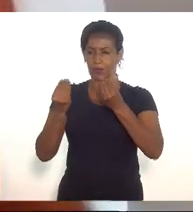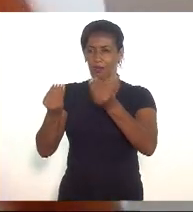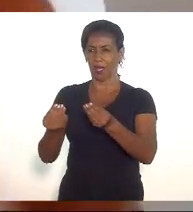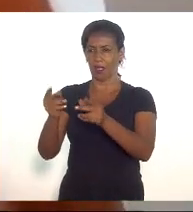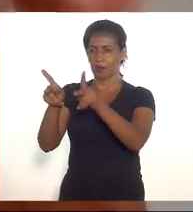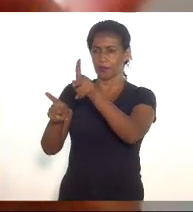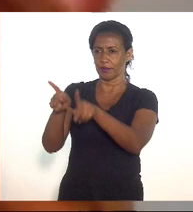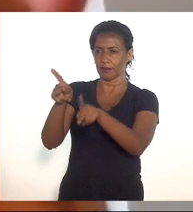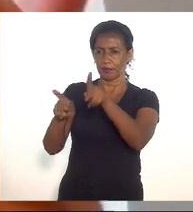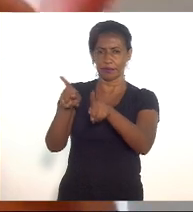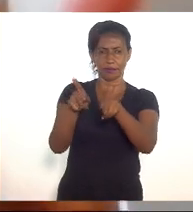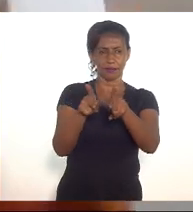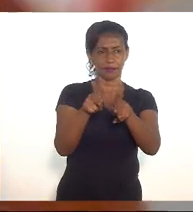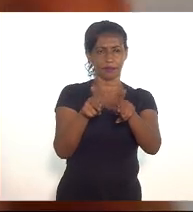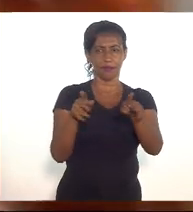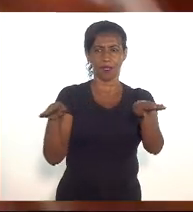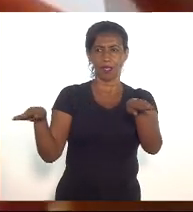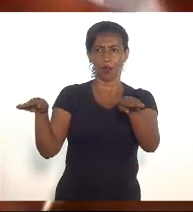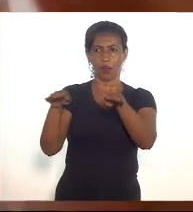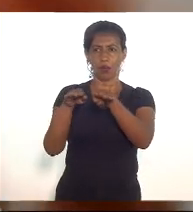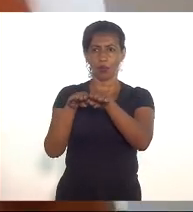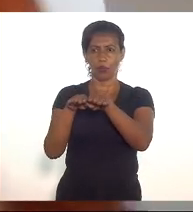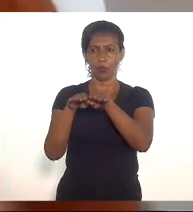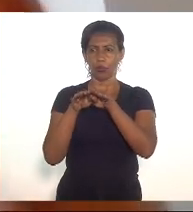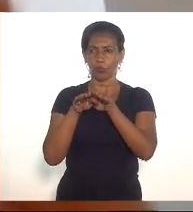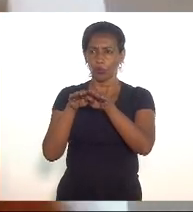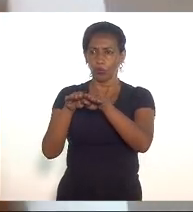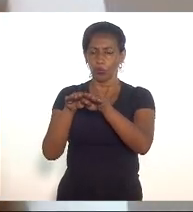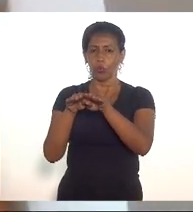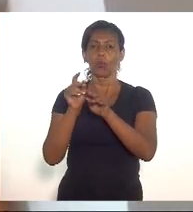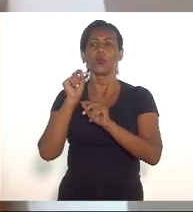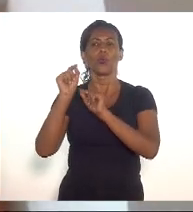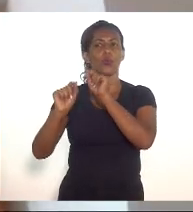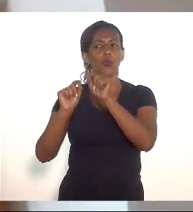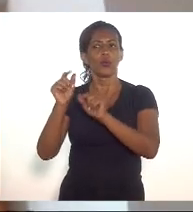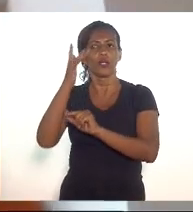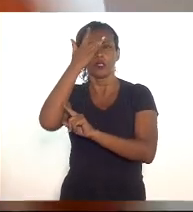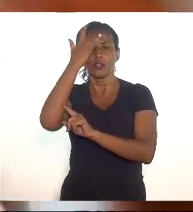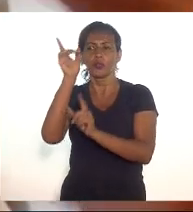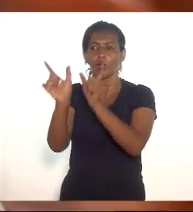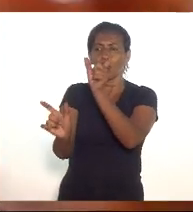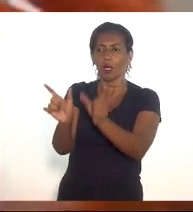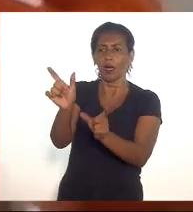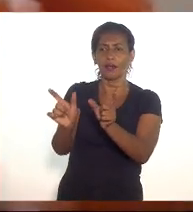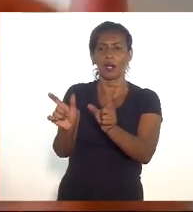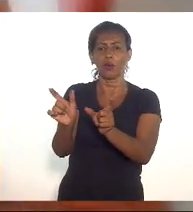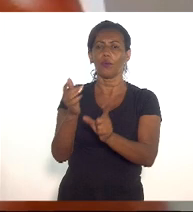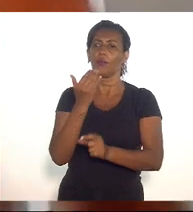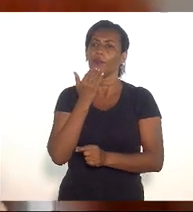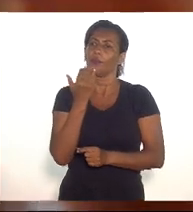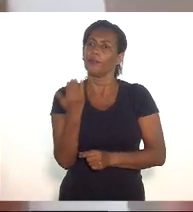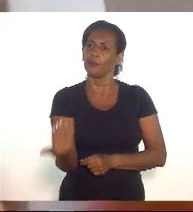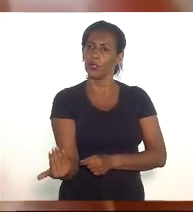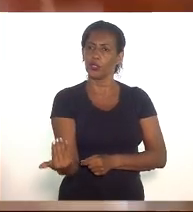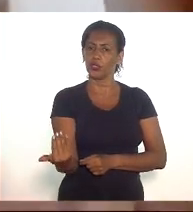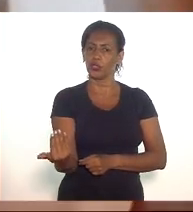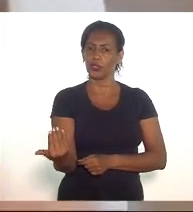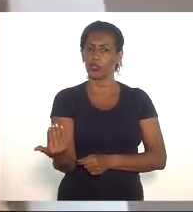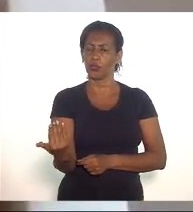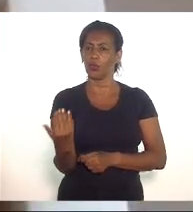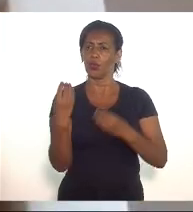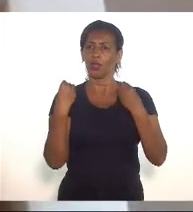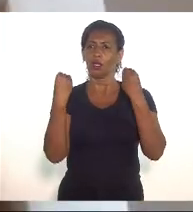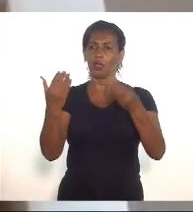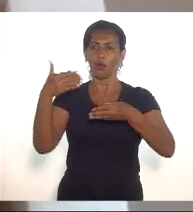é o alinhamento da entrega com aquilo que a população elegeu os senhores e